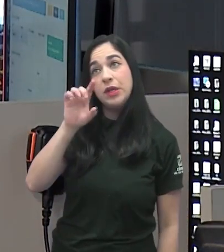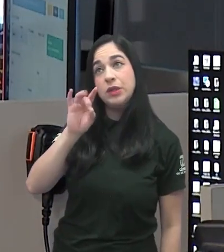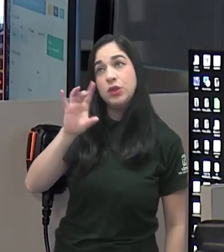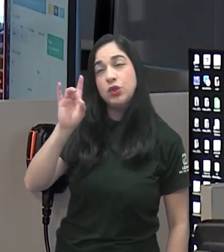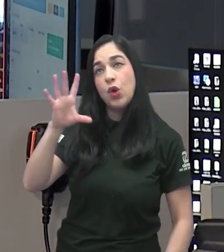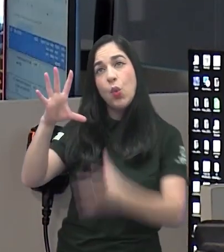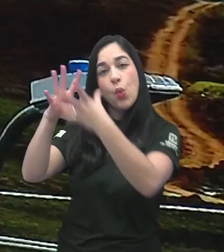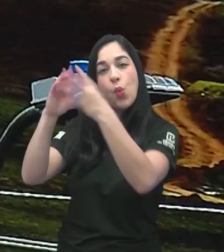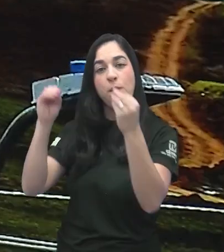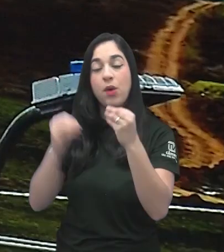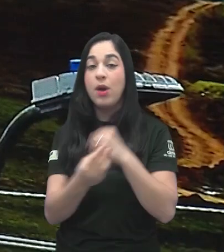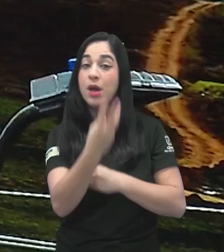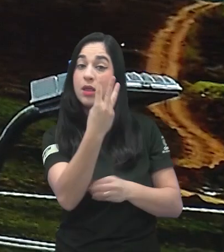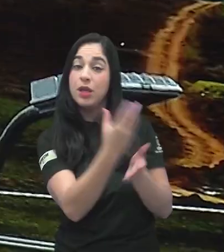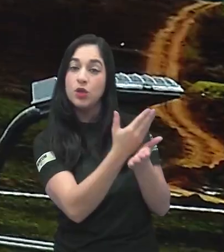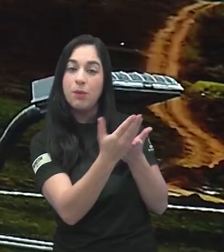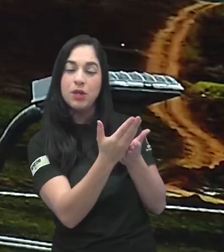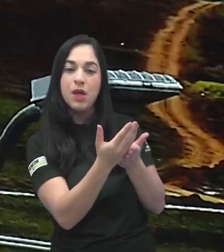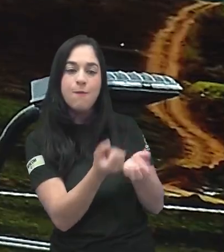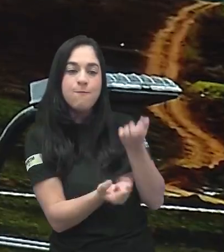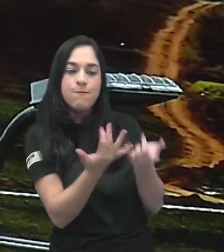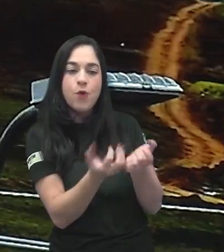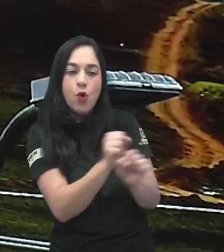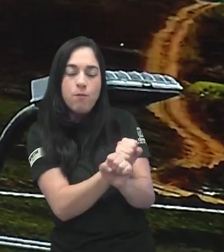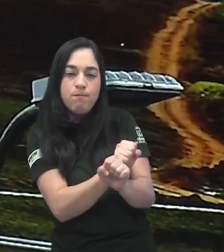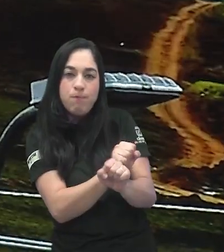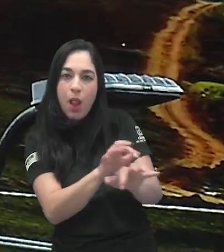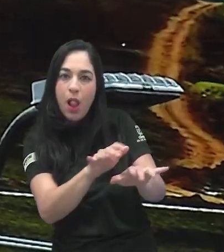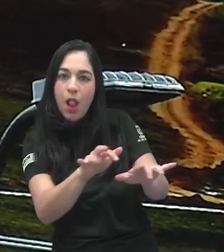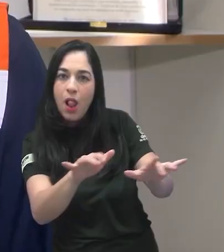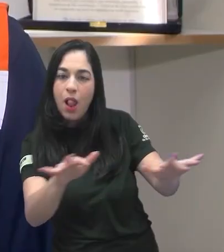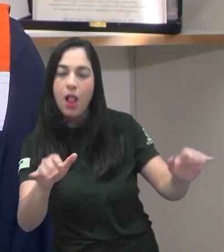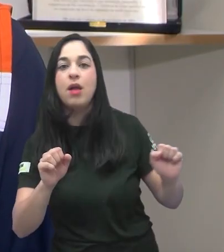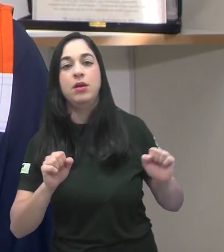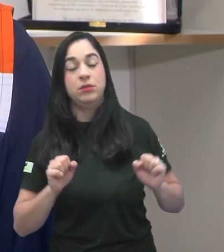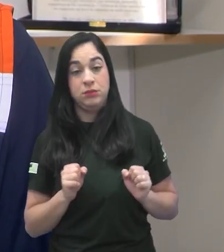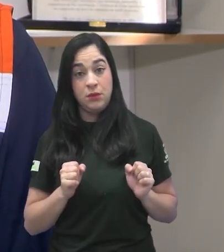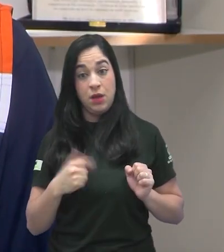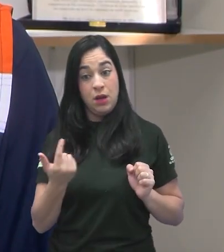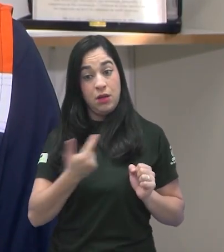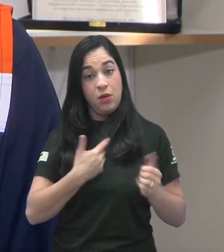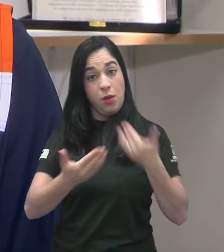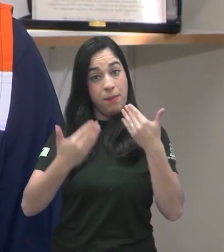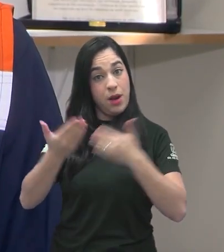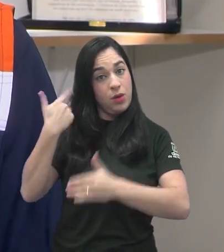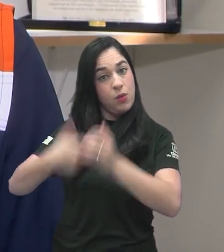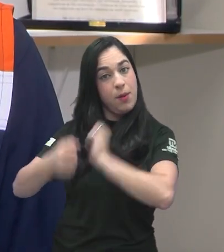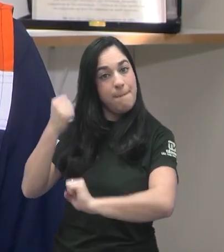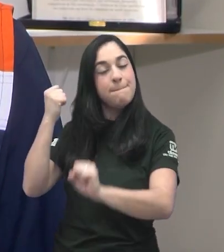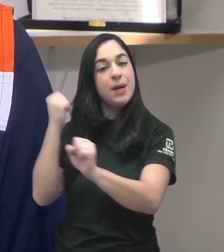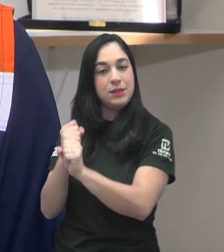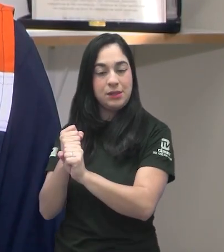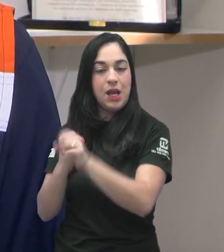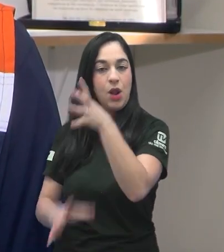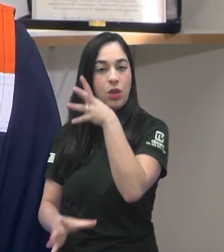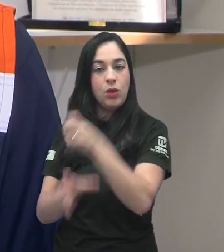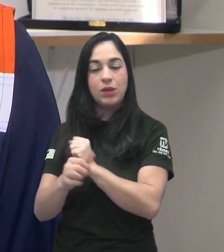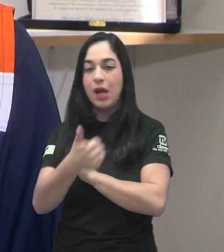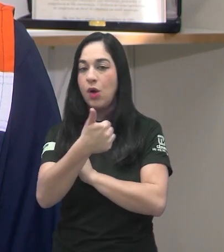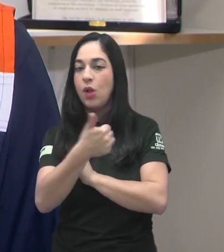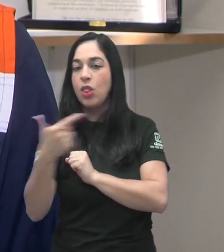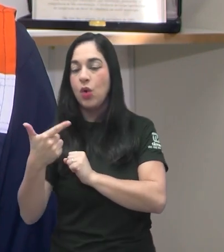apenas avistamentos e 3 resultaram em princípio de incêndio. Nós tivemos um ligeiro aumento comparado com o ano